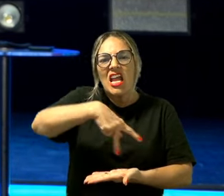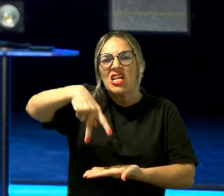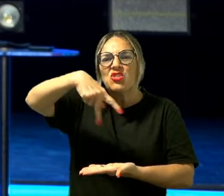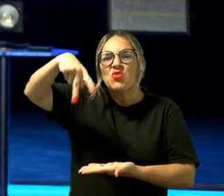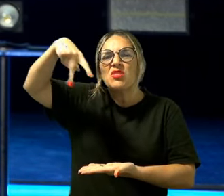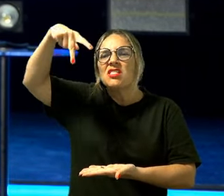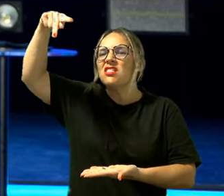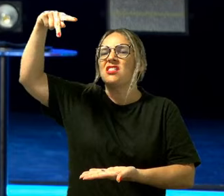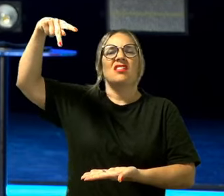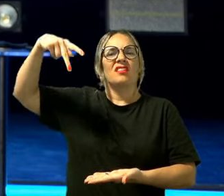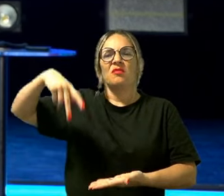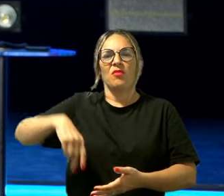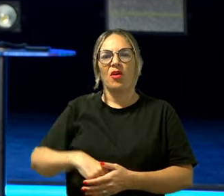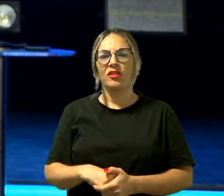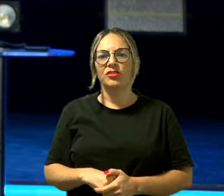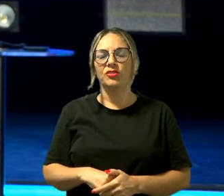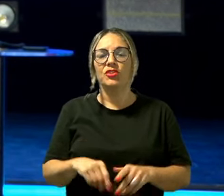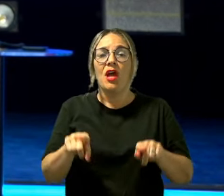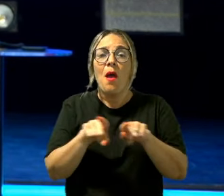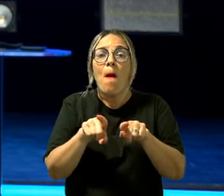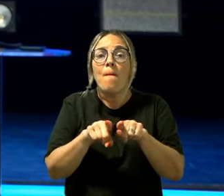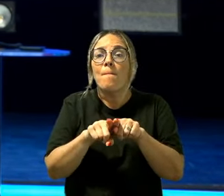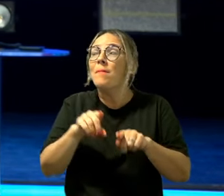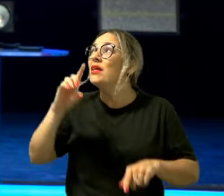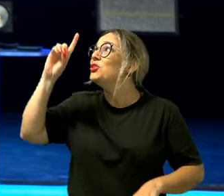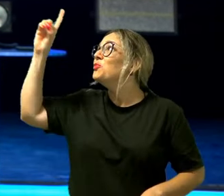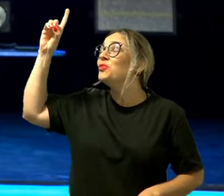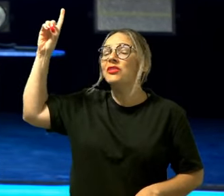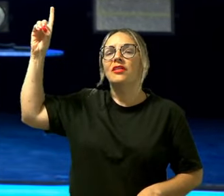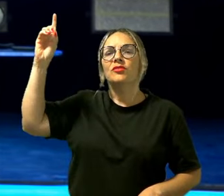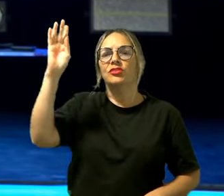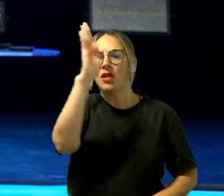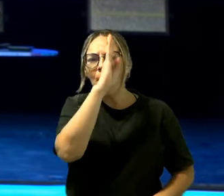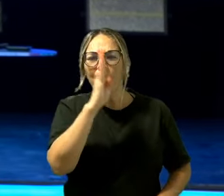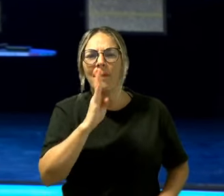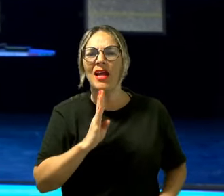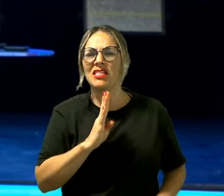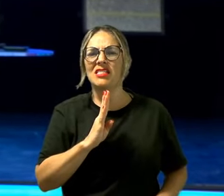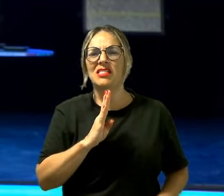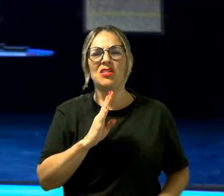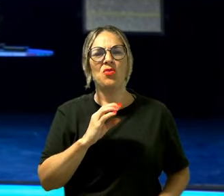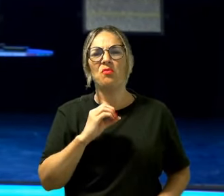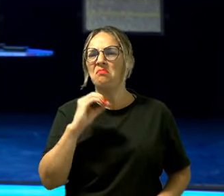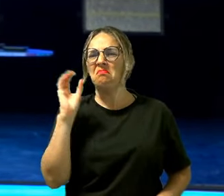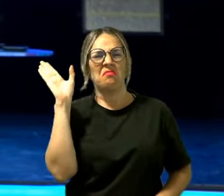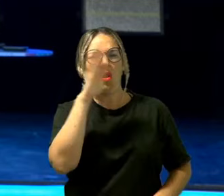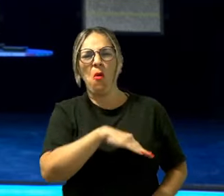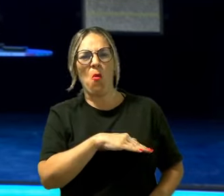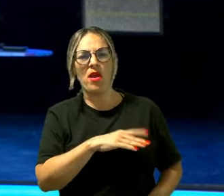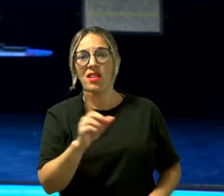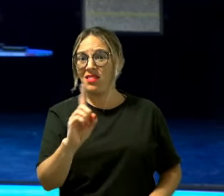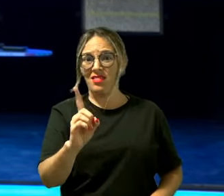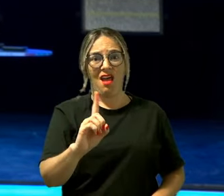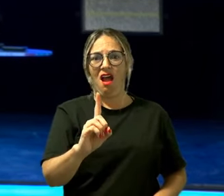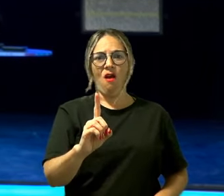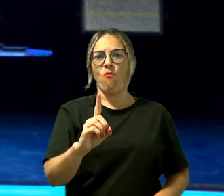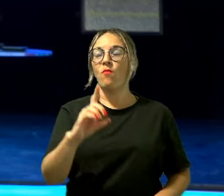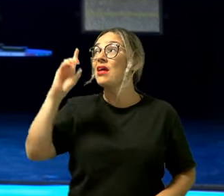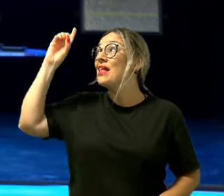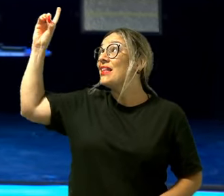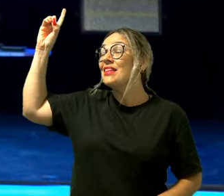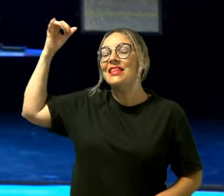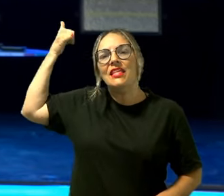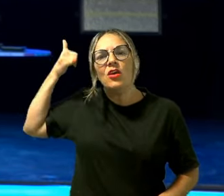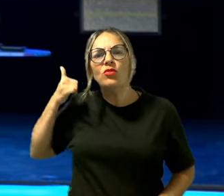mesmo Deus. Os faraós de hoje estão dizendo que o Brasil não tem mais jeito, mas Deus está dizendo: não,